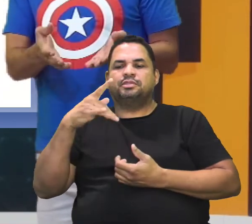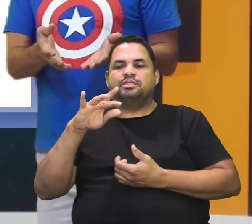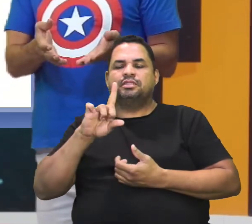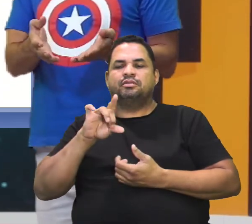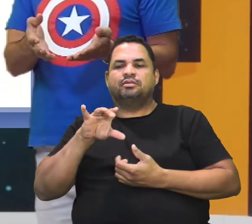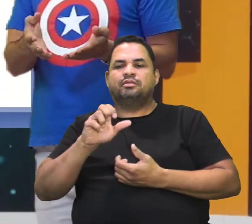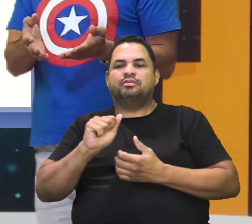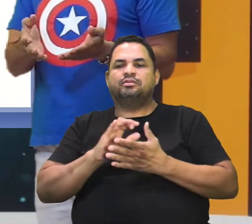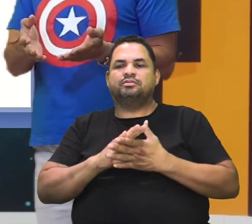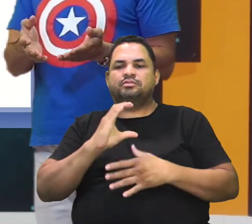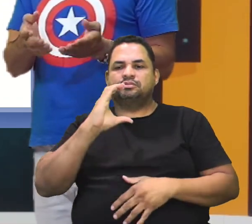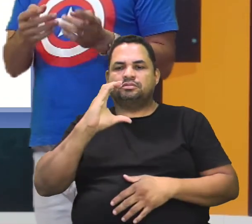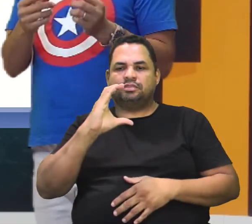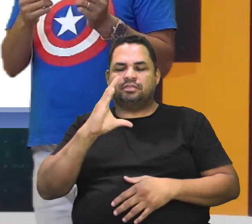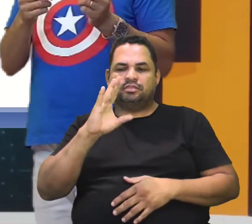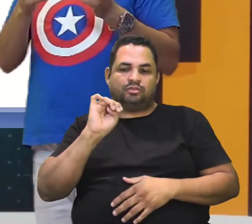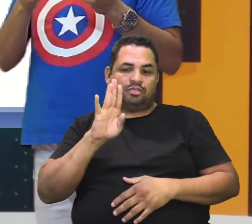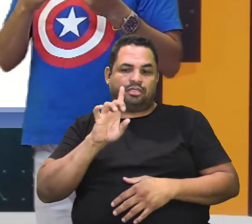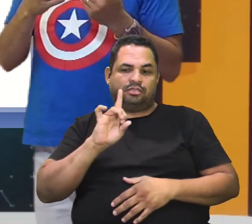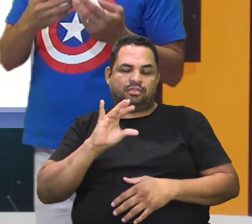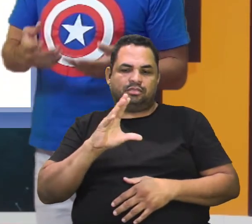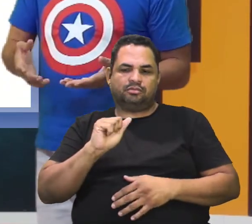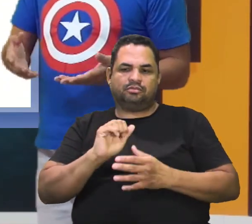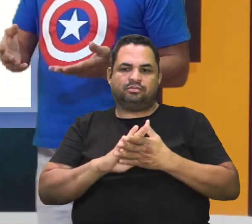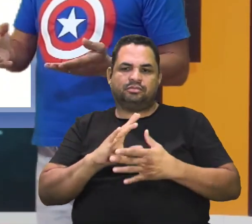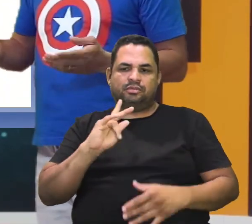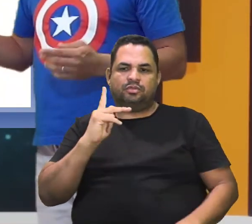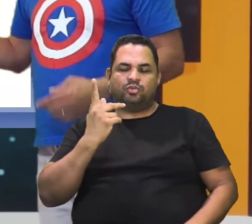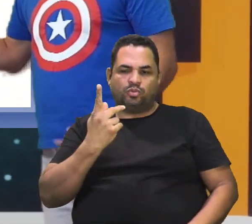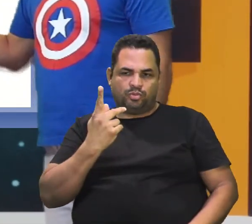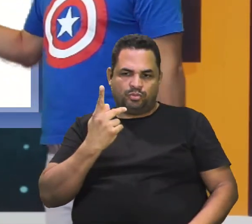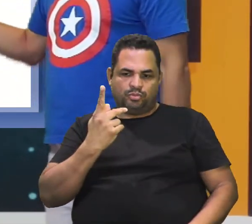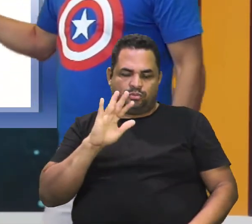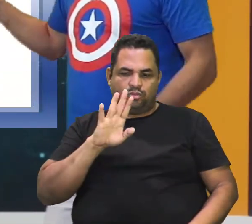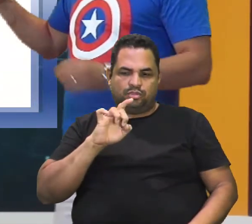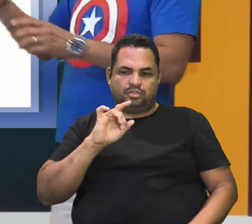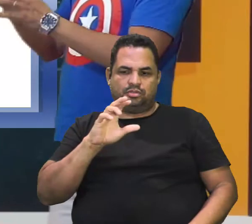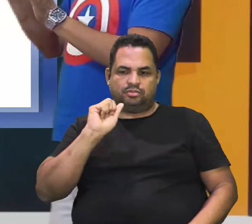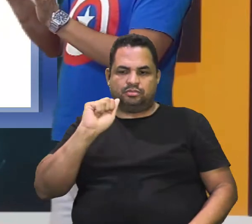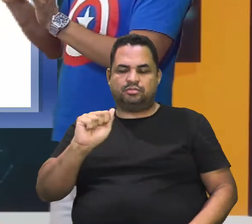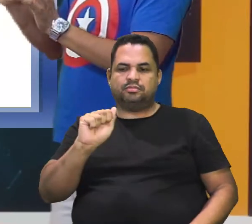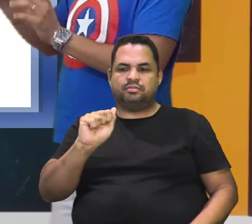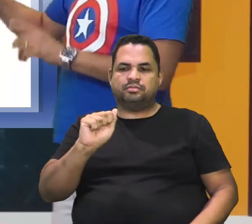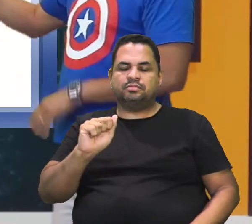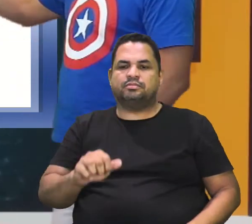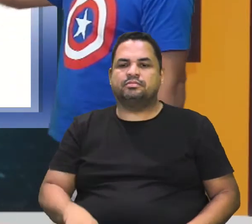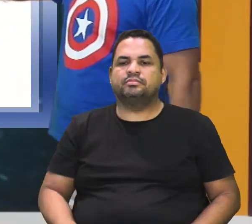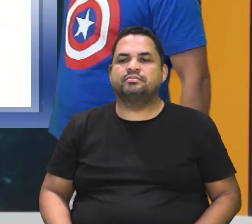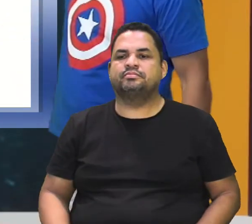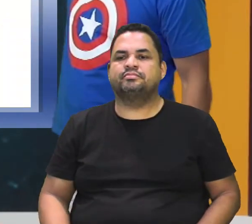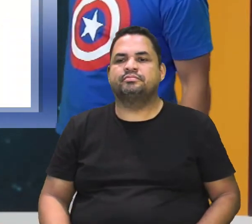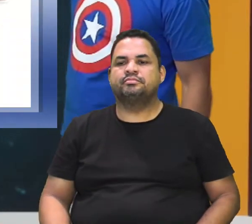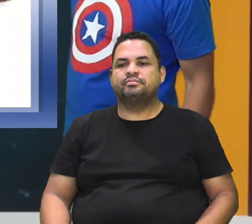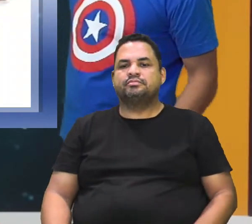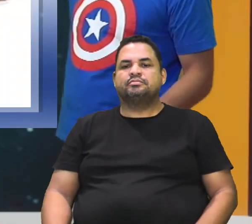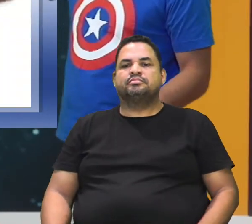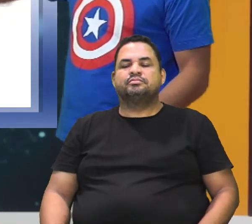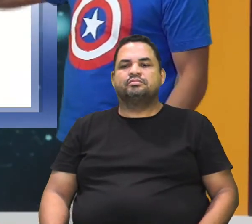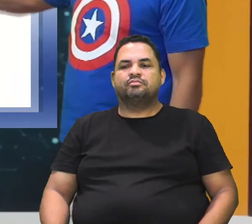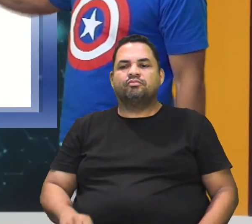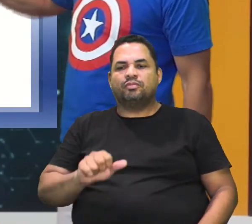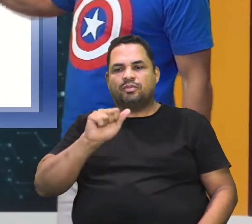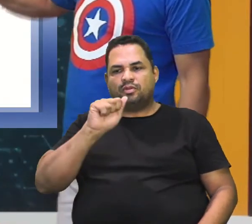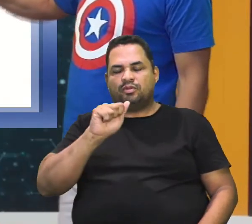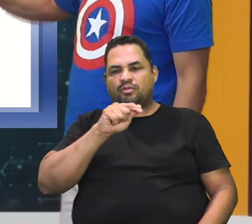é um cateto. A hipotenusa é o A. O A é sempre, e aí fica até legal, porque é o seguinte, o A é sempre